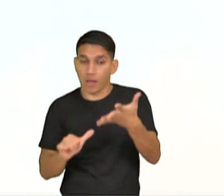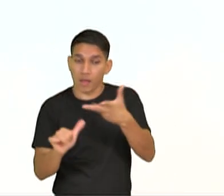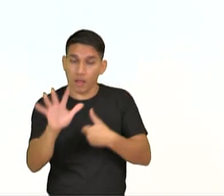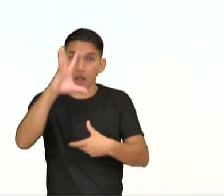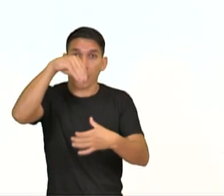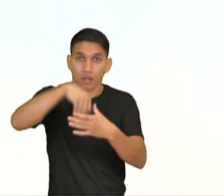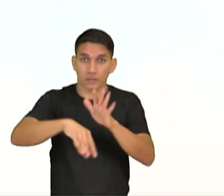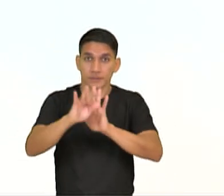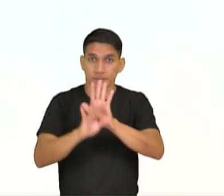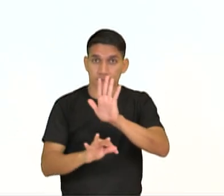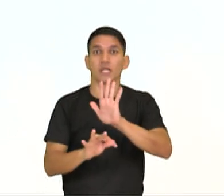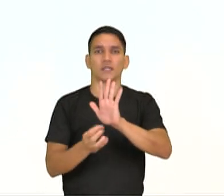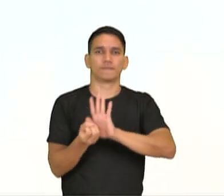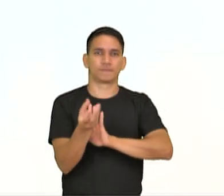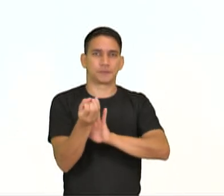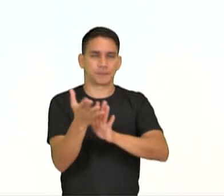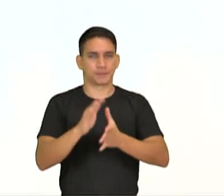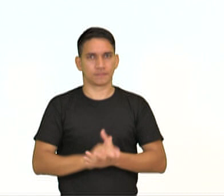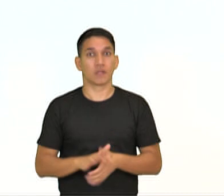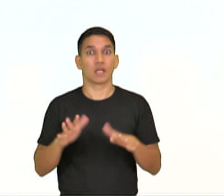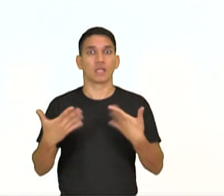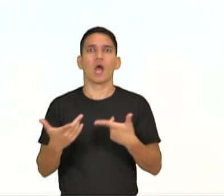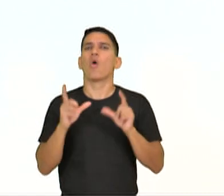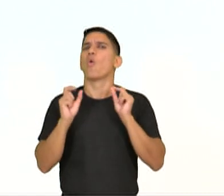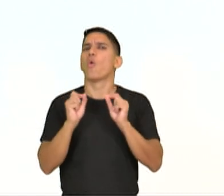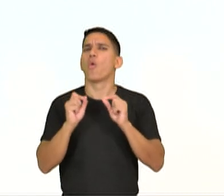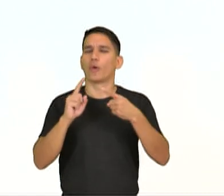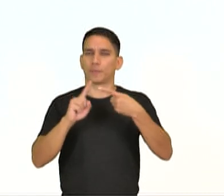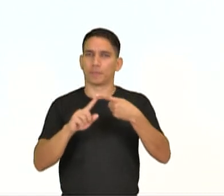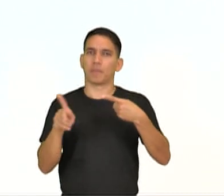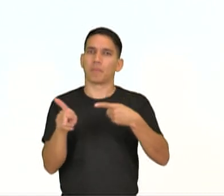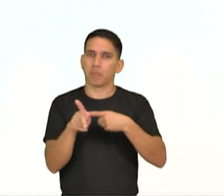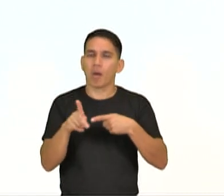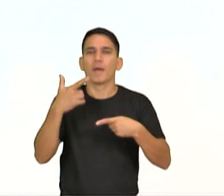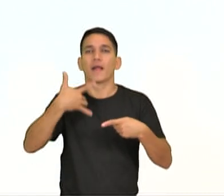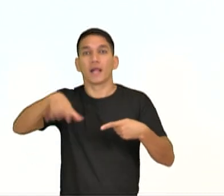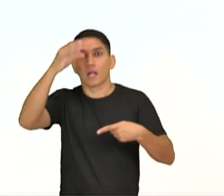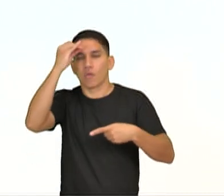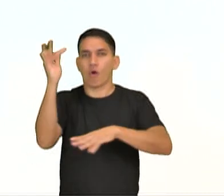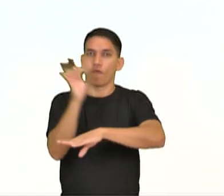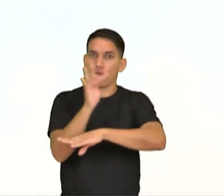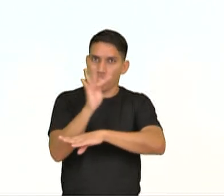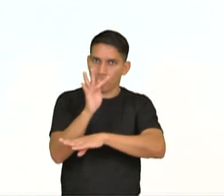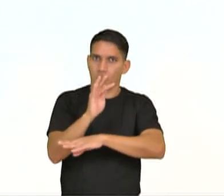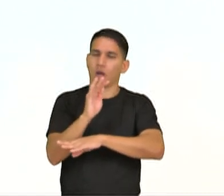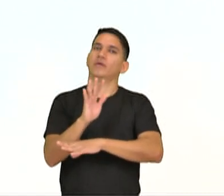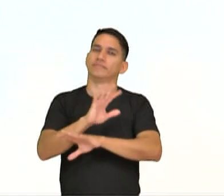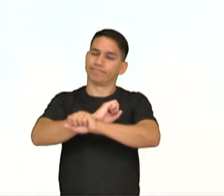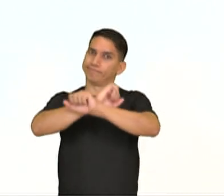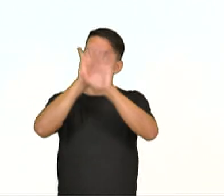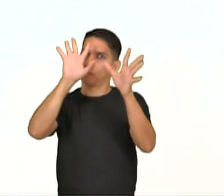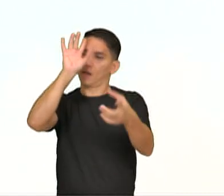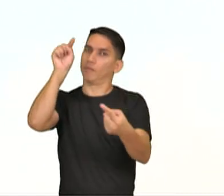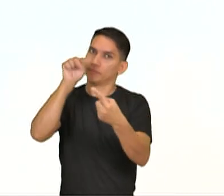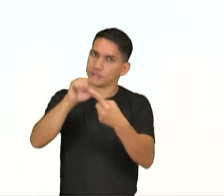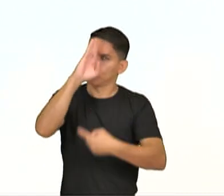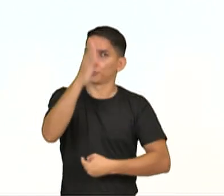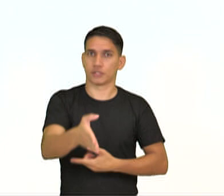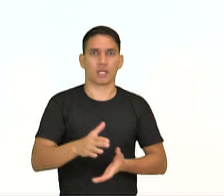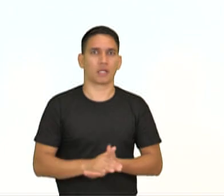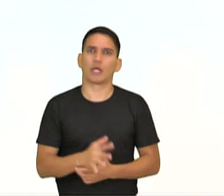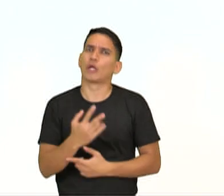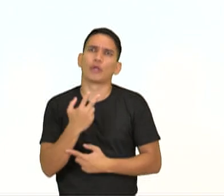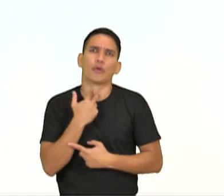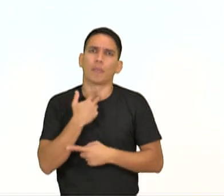o texto informativo. Então, a linguagem é formal, clara, objetiva e direta, né? Não pode escrever gírias, não pode